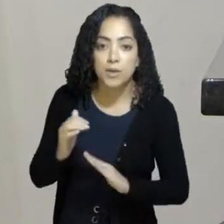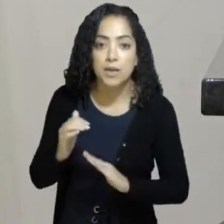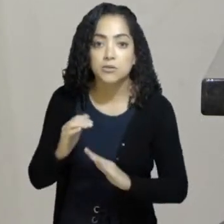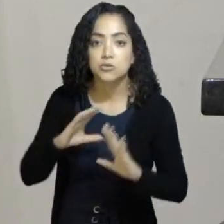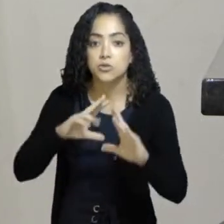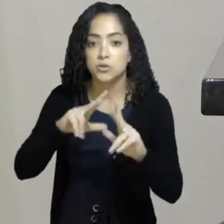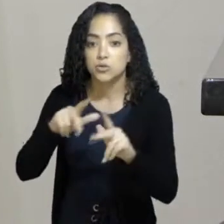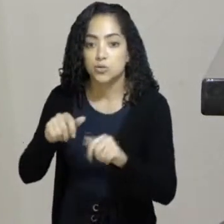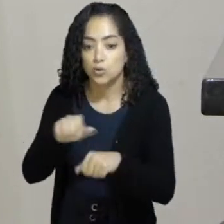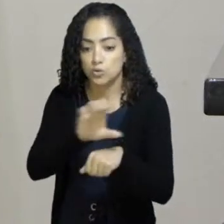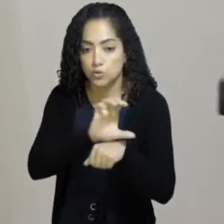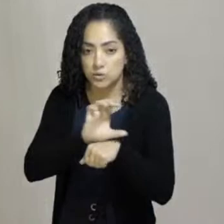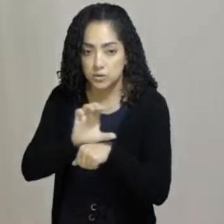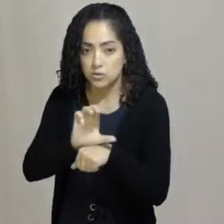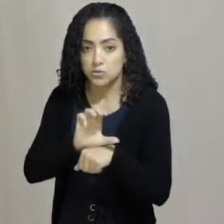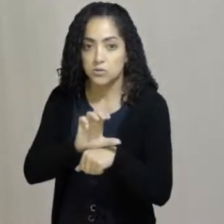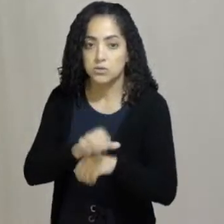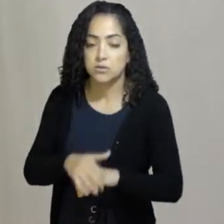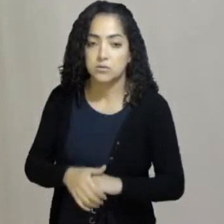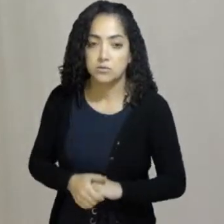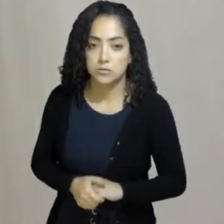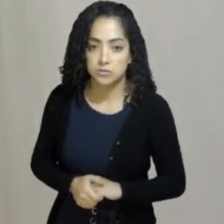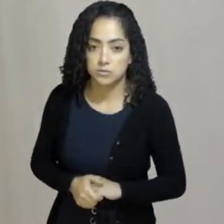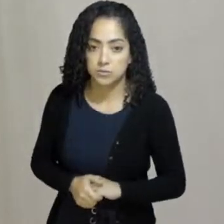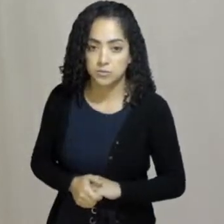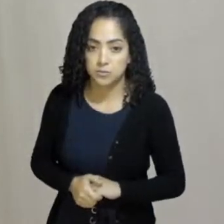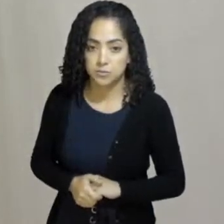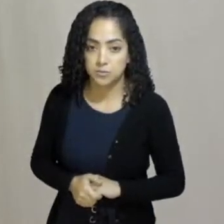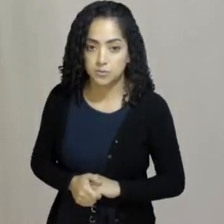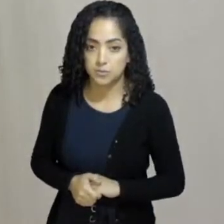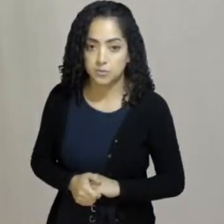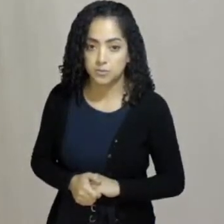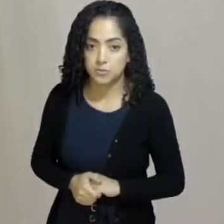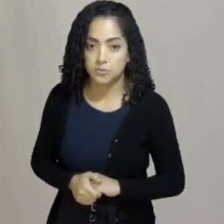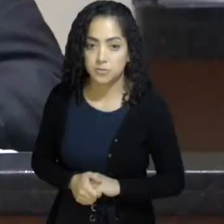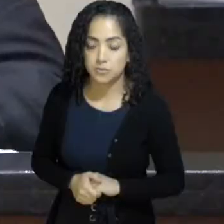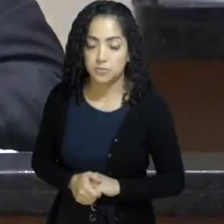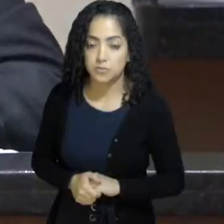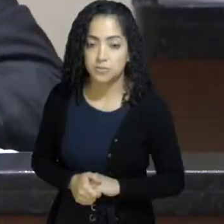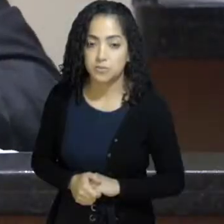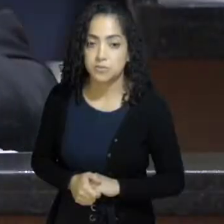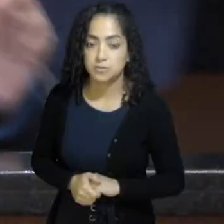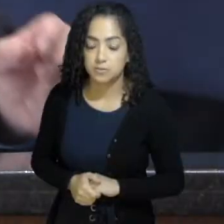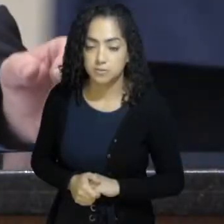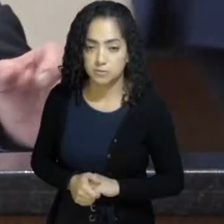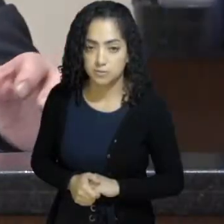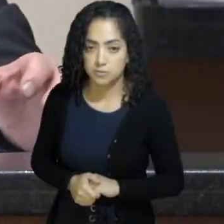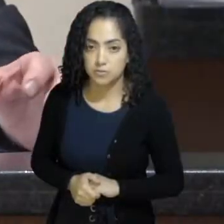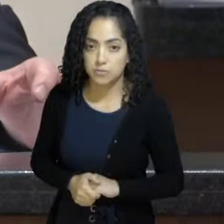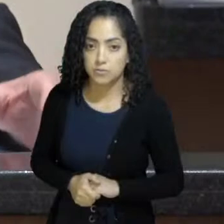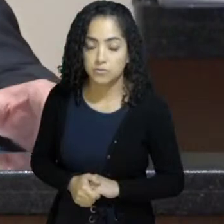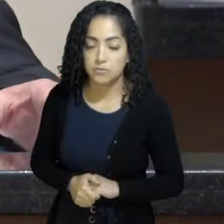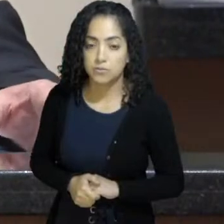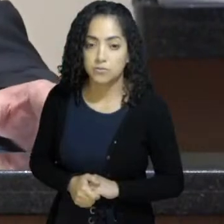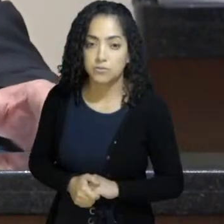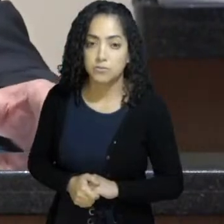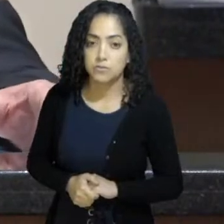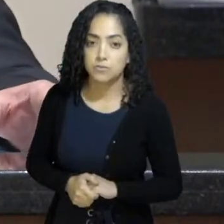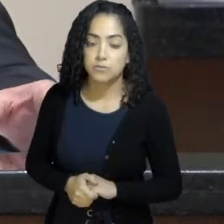todo estado em todos os estados Obrigado presidente feita a manifestação Deputado